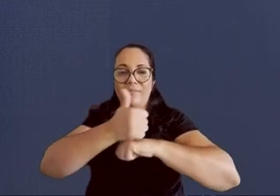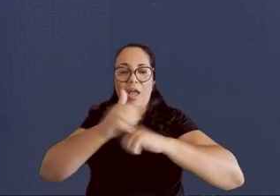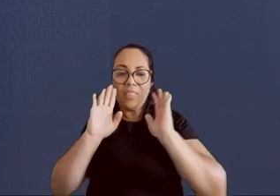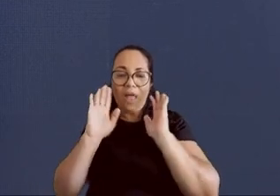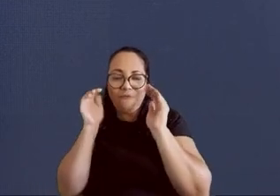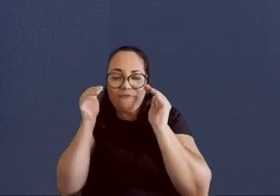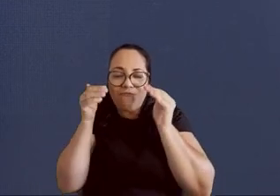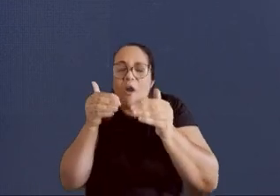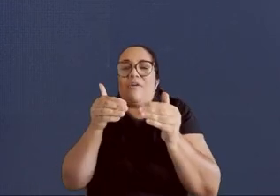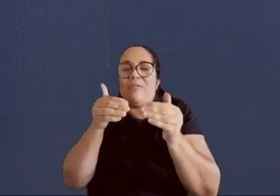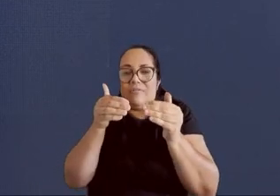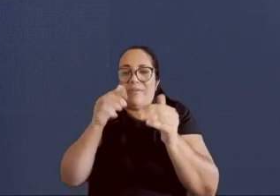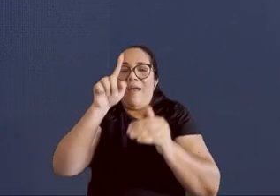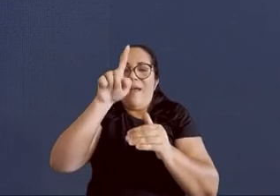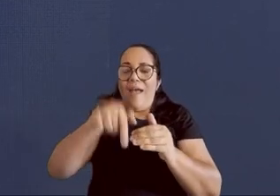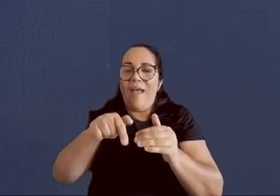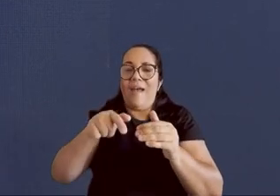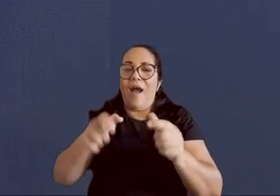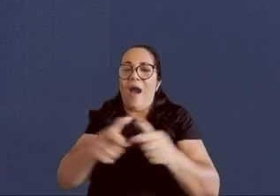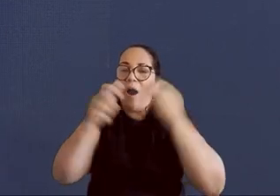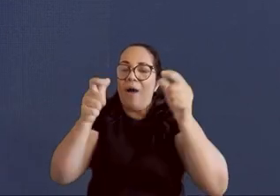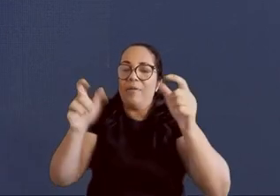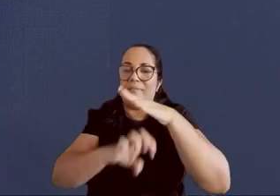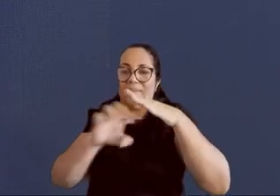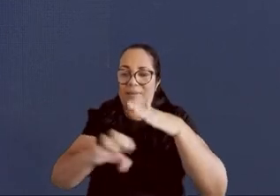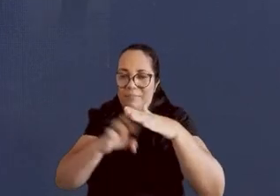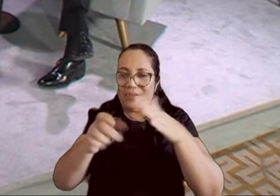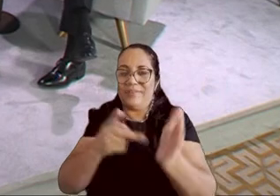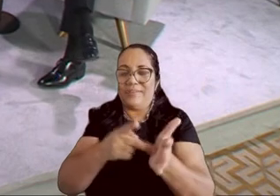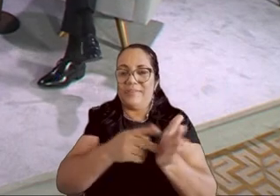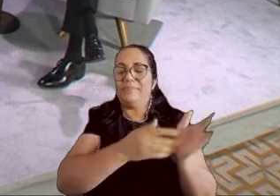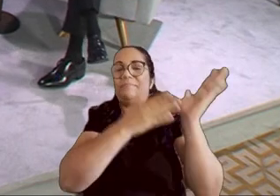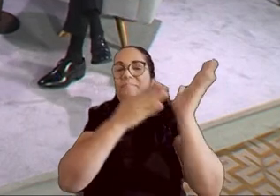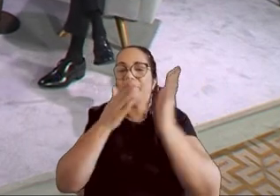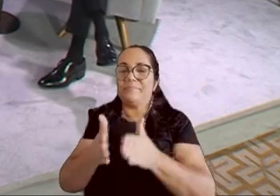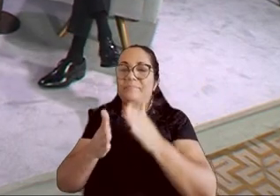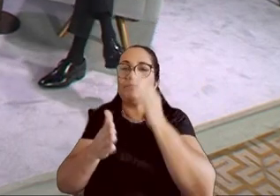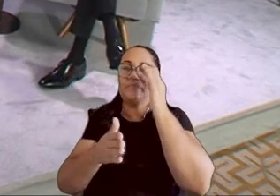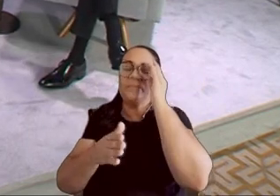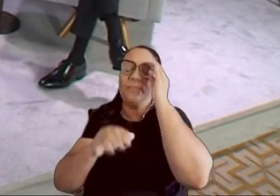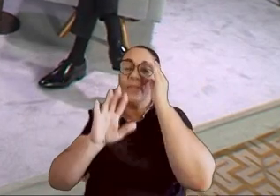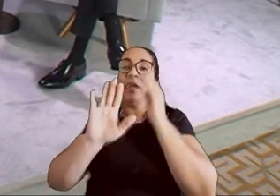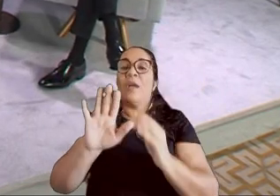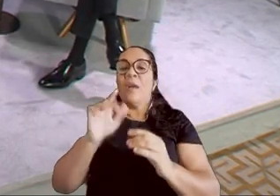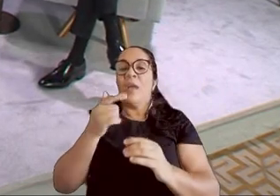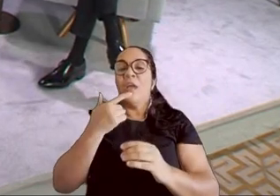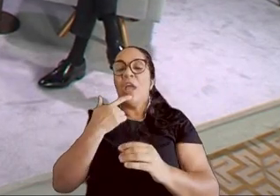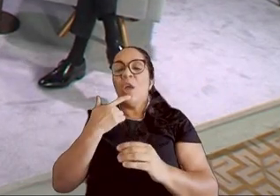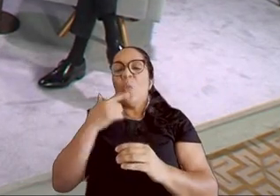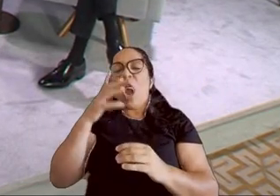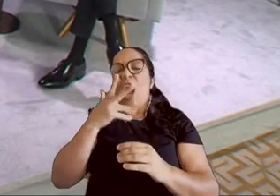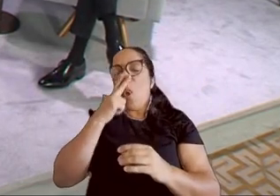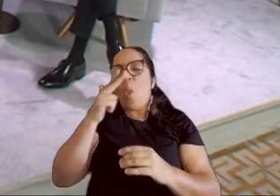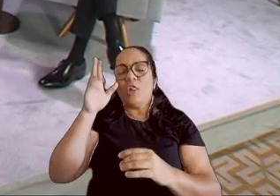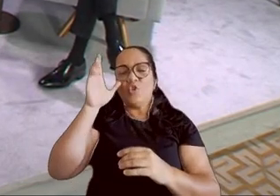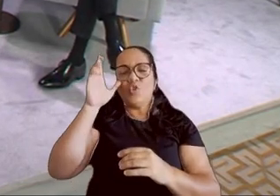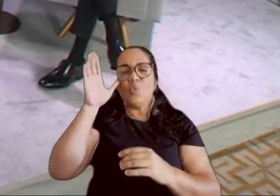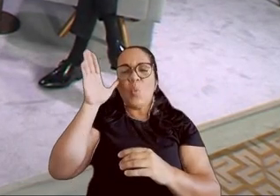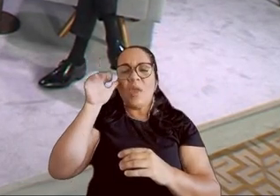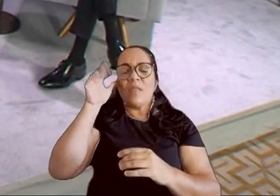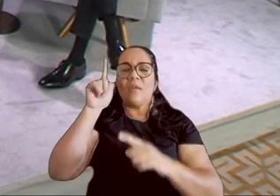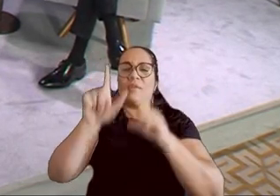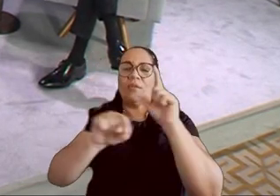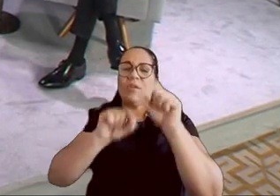né então entrando um pouco nesse comentário só na parte do fundamento interessante mesmo é o tema do ano para o